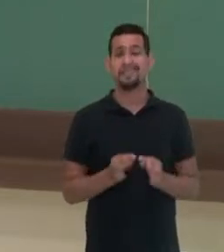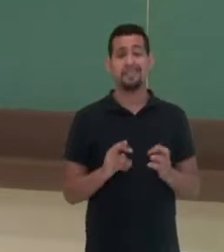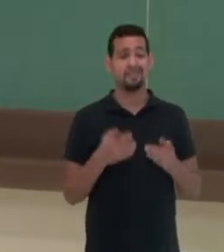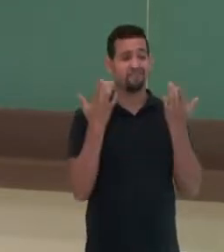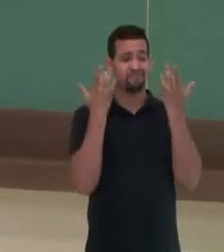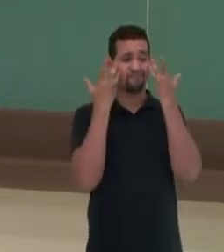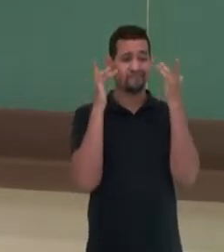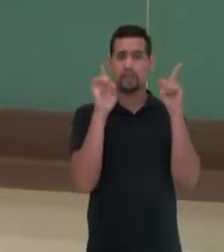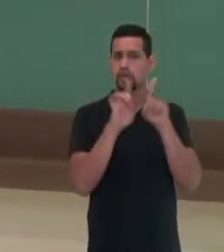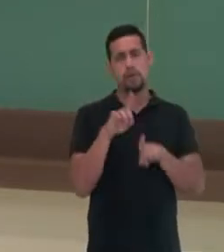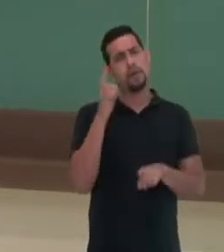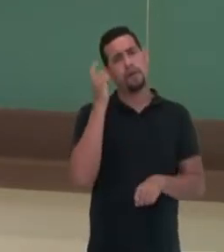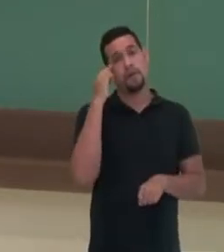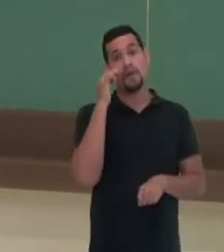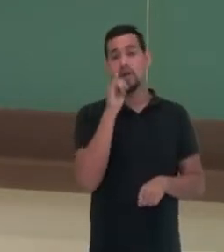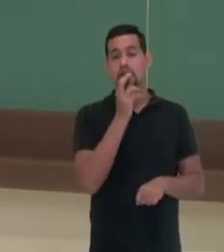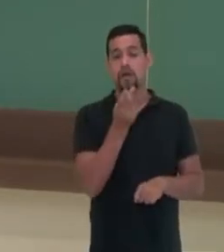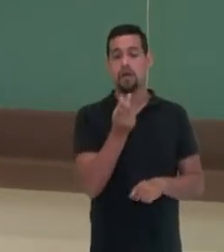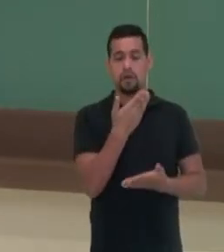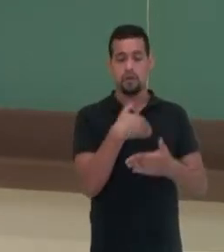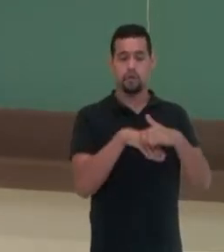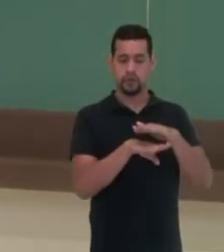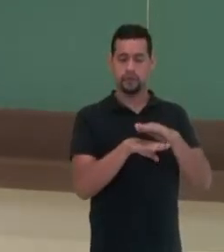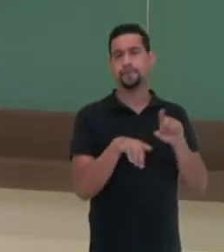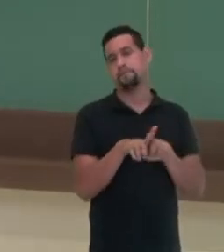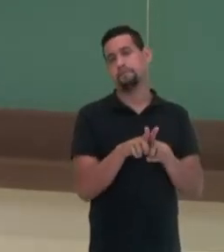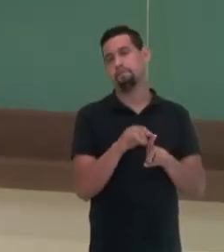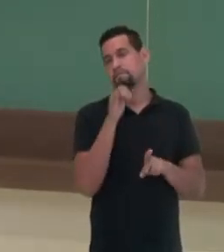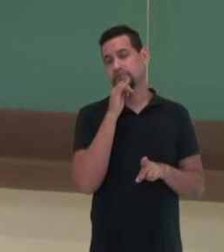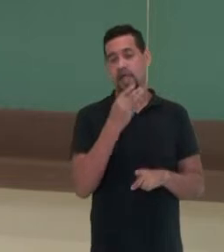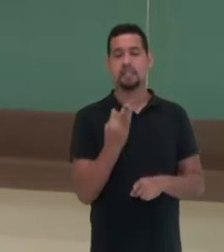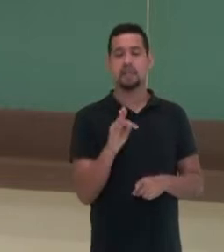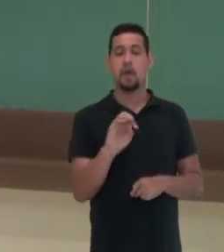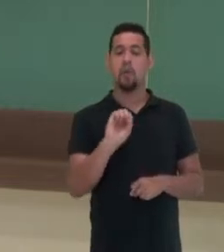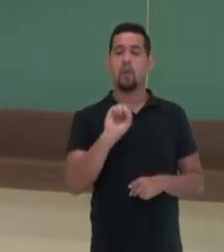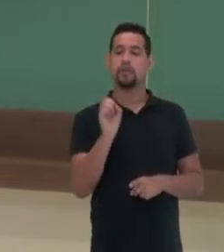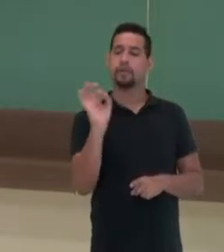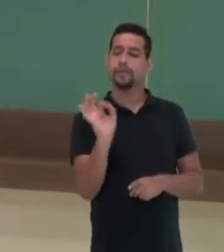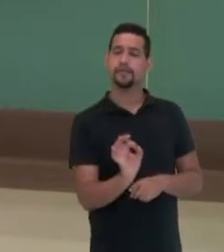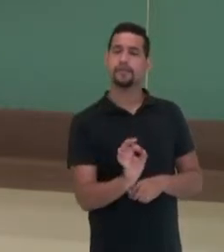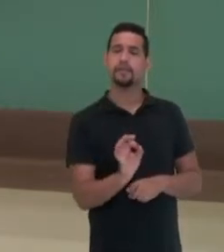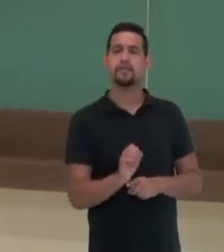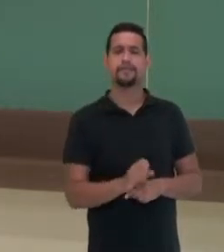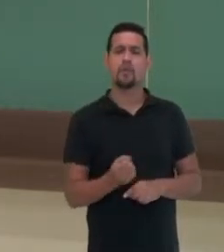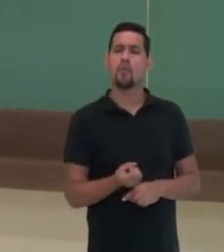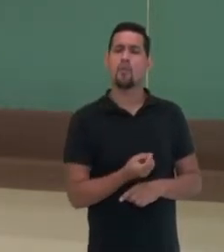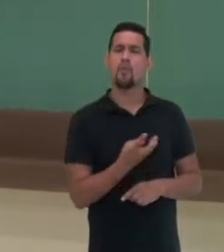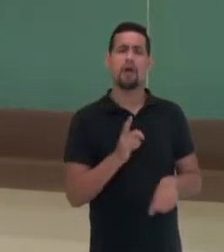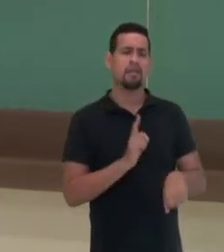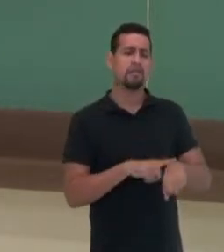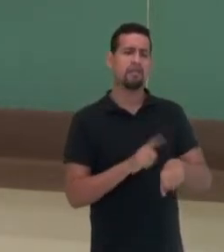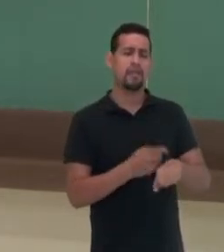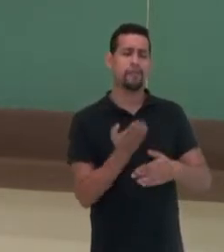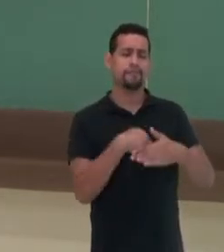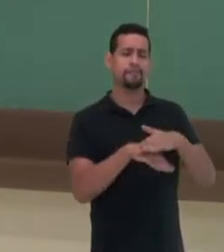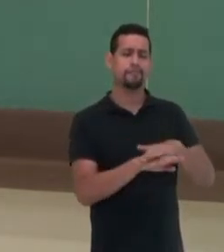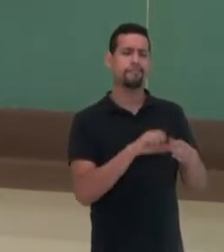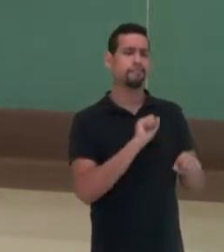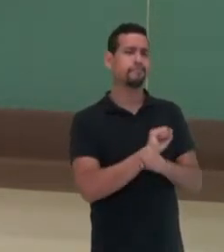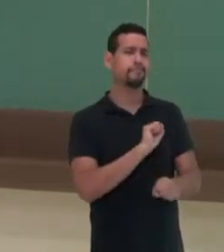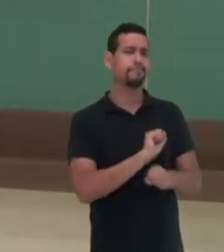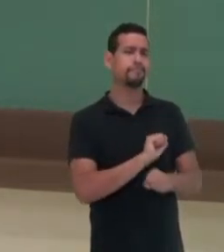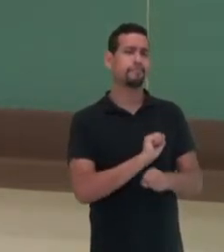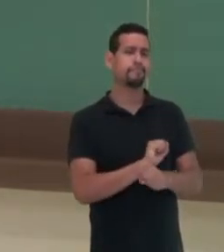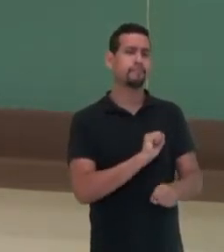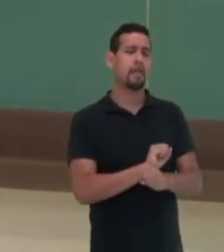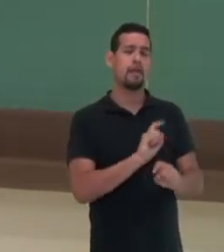uma suposição, né? Se eu guardar um dinheiro lá com uma taxa de 8%, quanto tempo eu vou ter que deixar ele quietinho lá